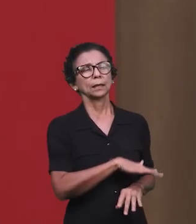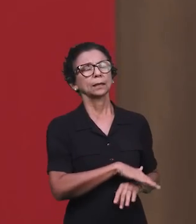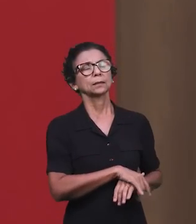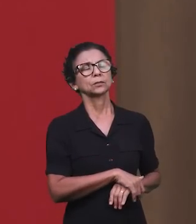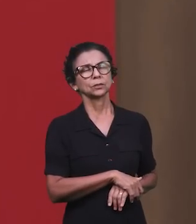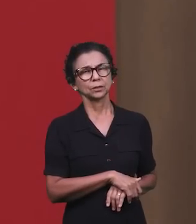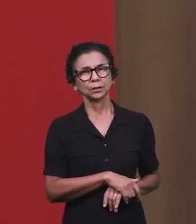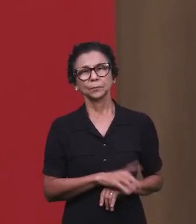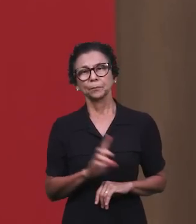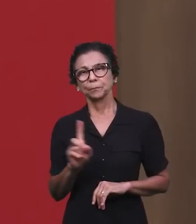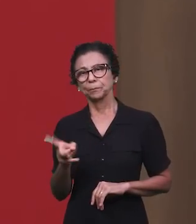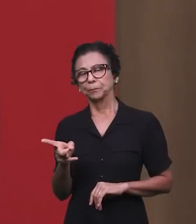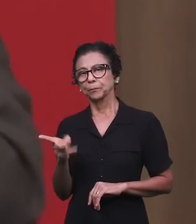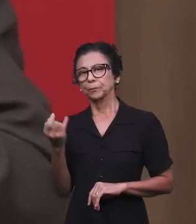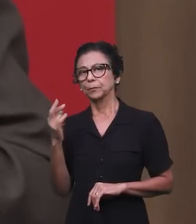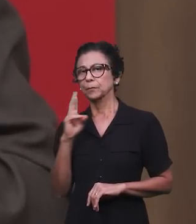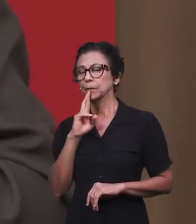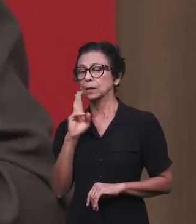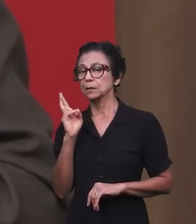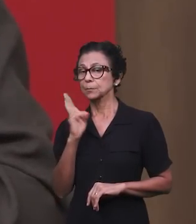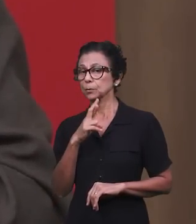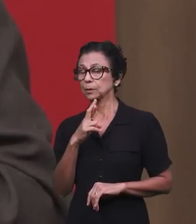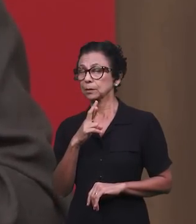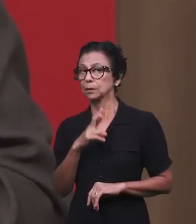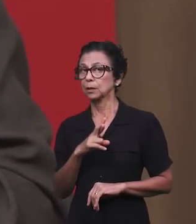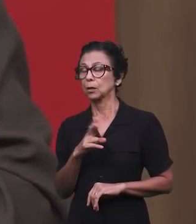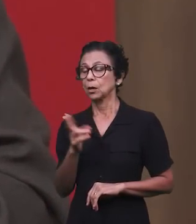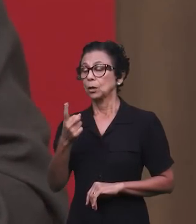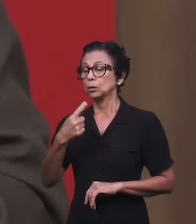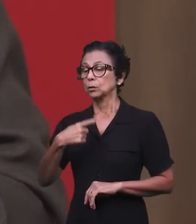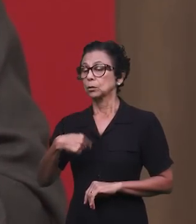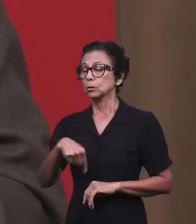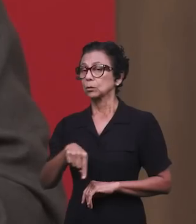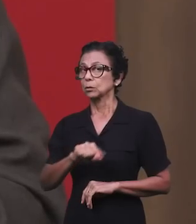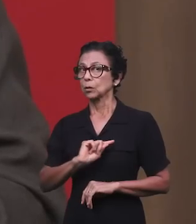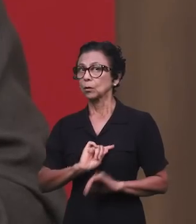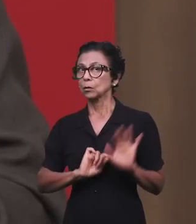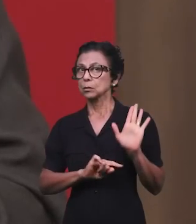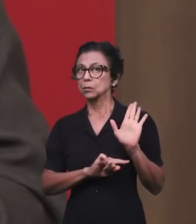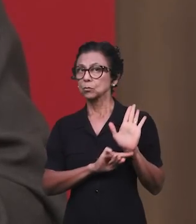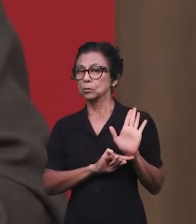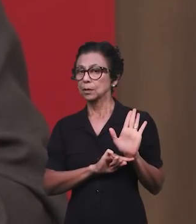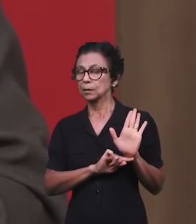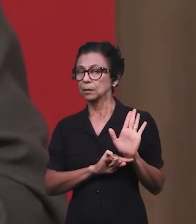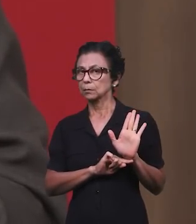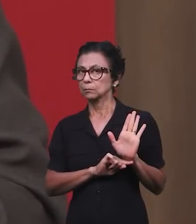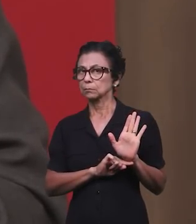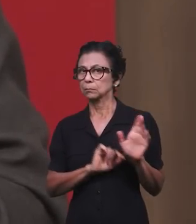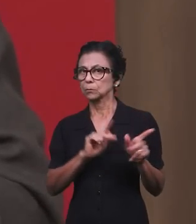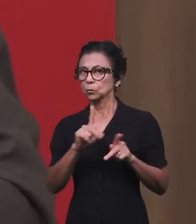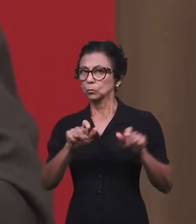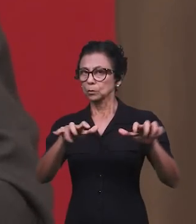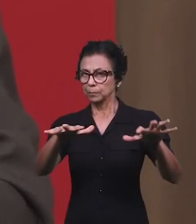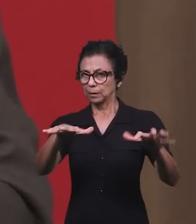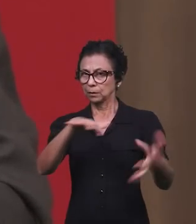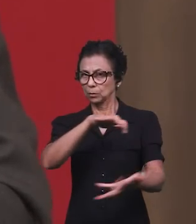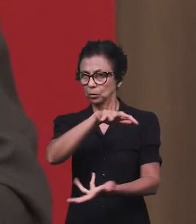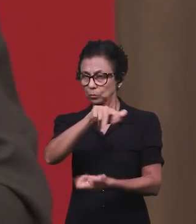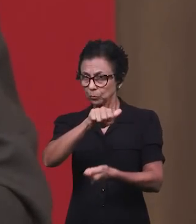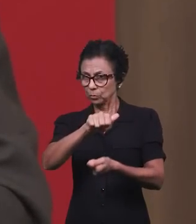disse o seguinte, nós ajudaremos, quer dizer, estão falando de Israel espalhado pelo mundo.